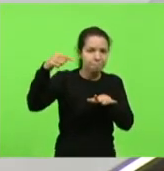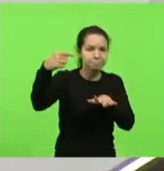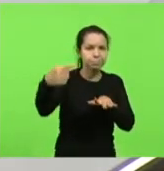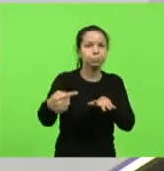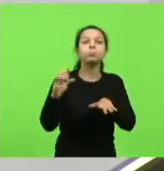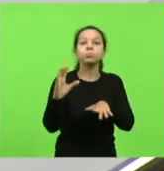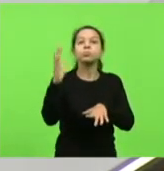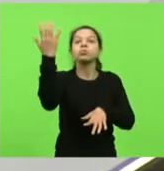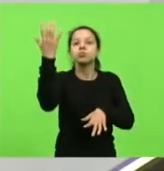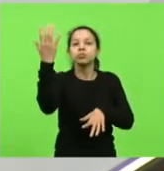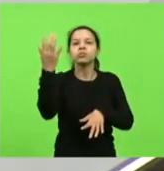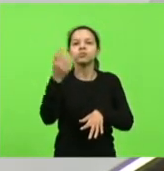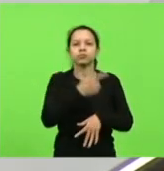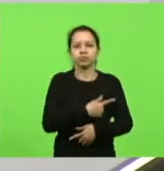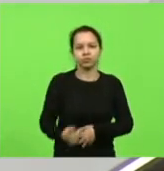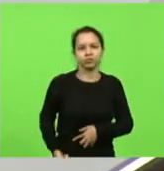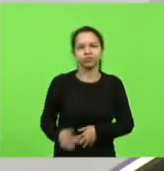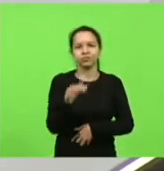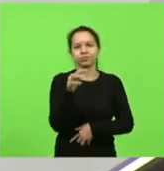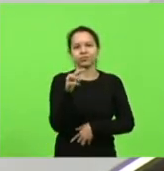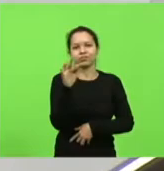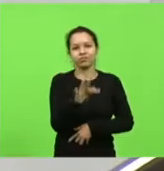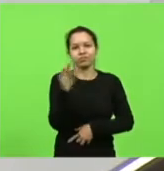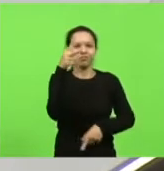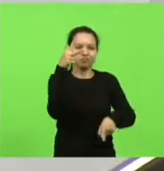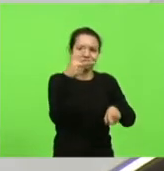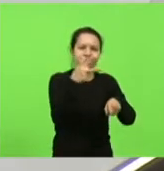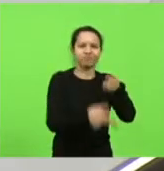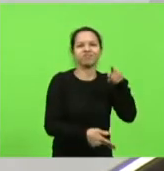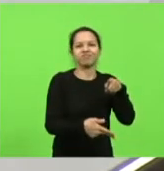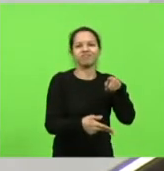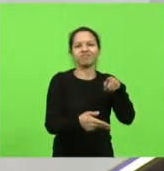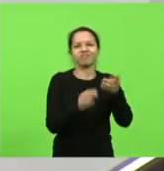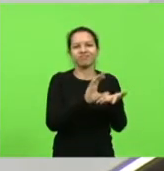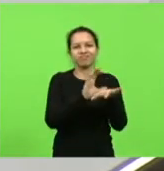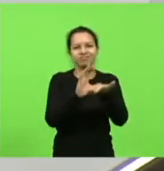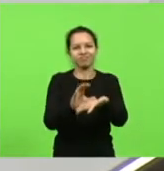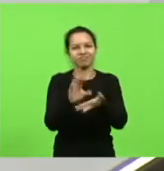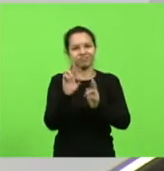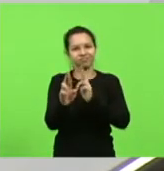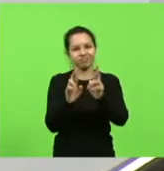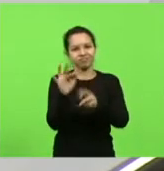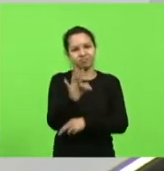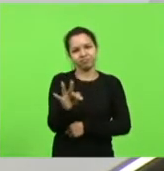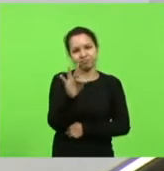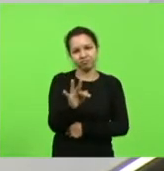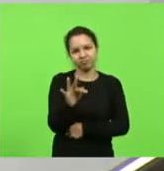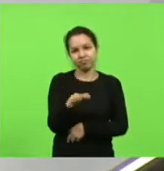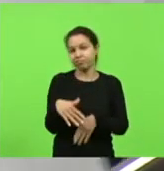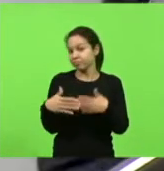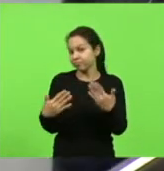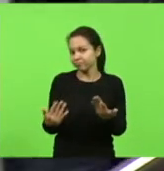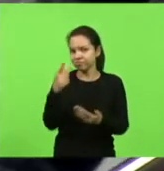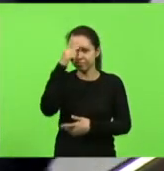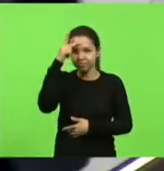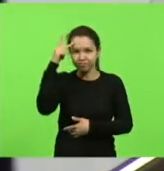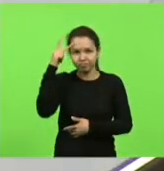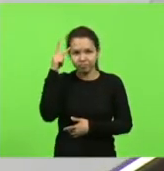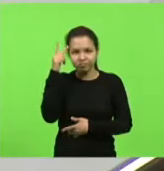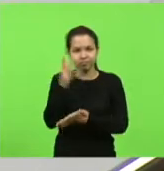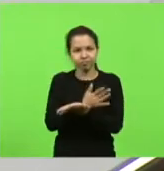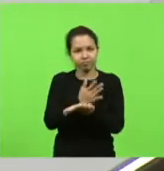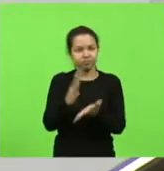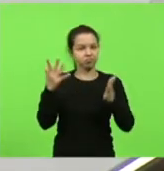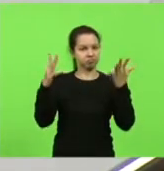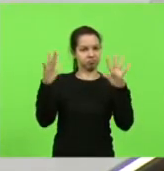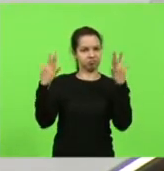acontece? O governo federal corta investimento nas rodovias federais. Horas. Muitas pessoas celebram o ministro Tarciso